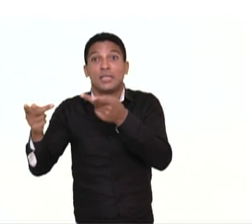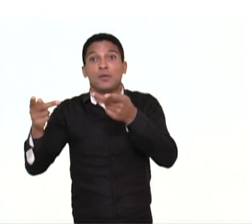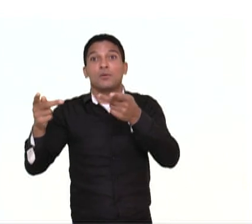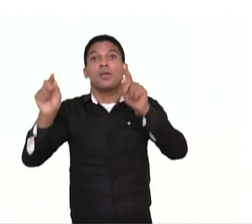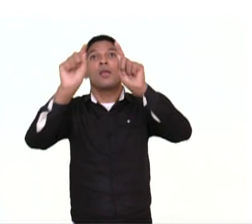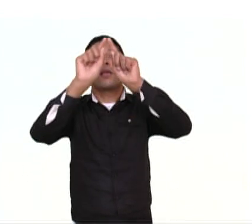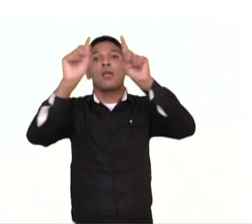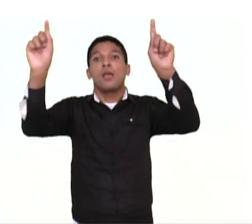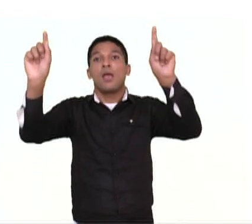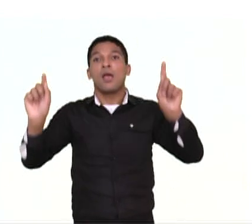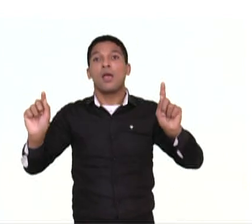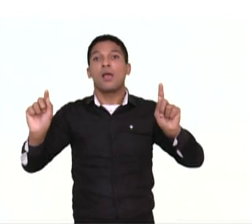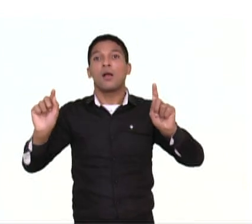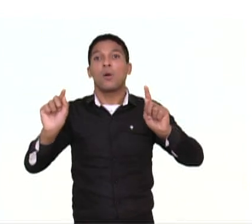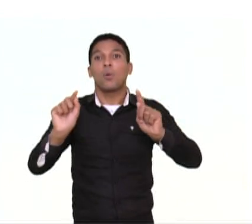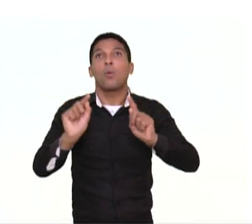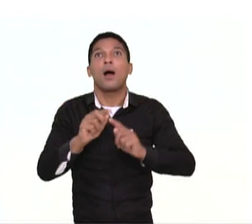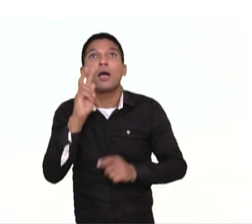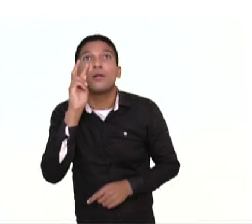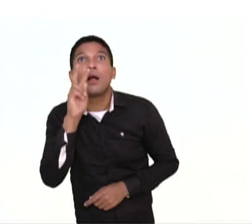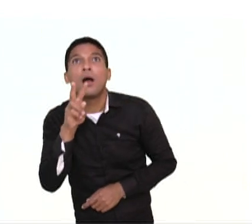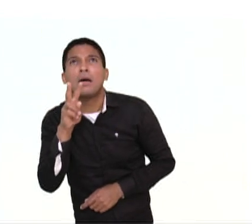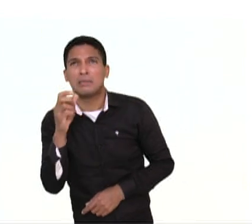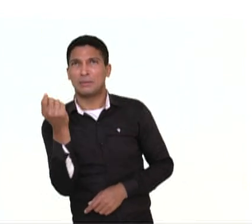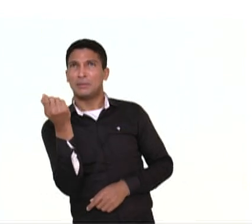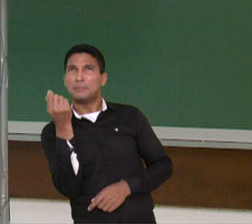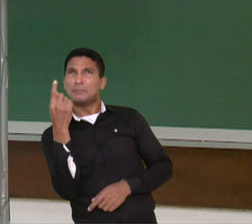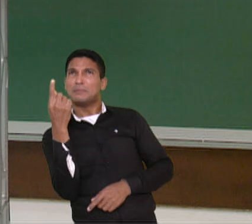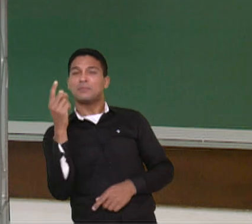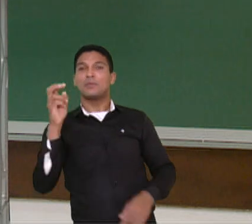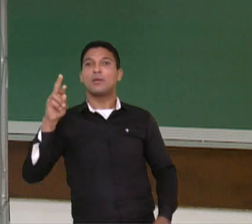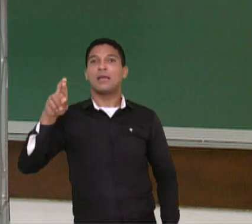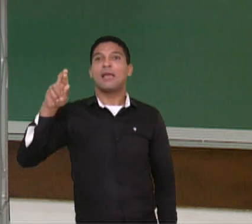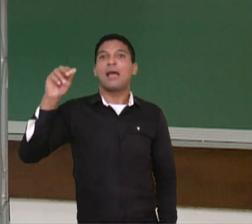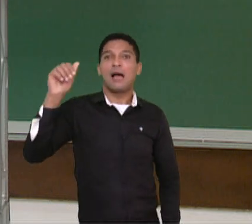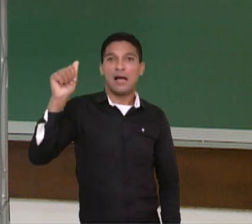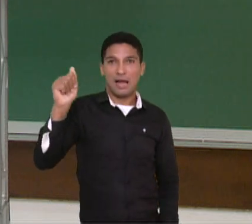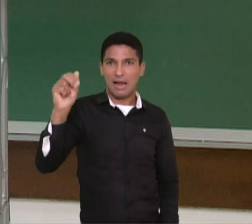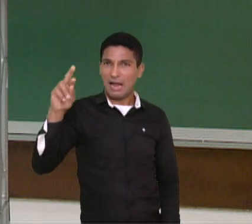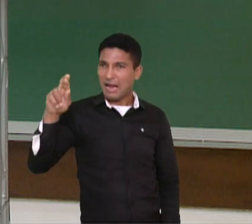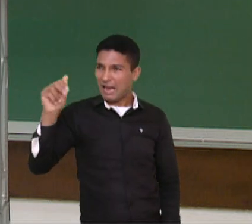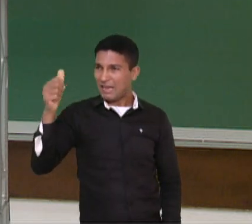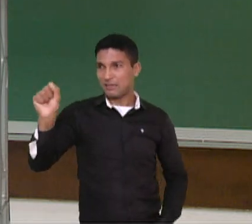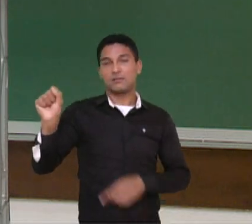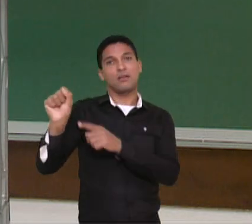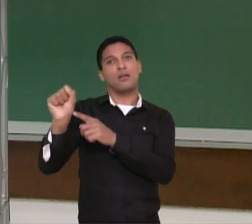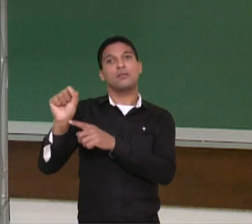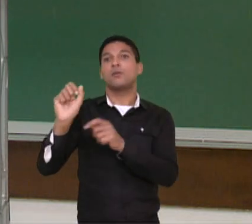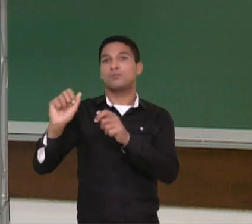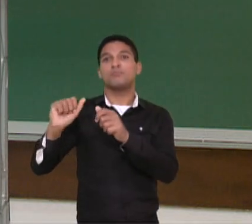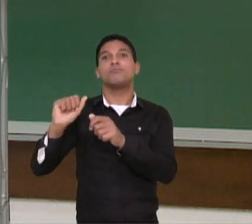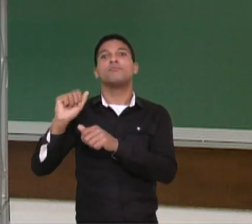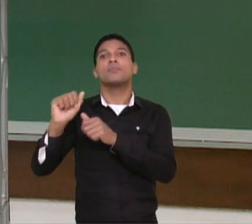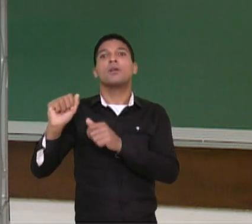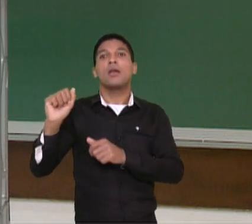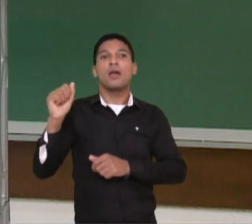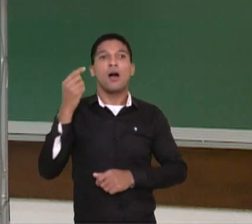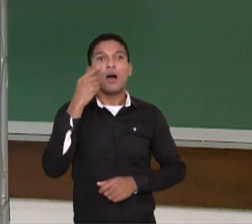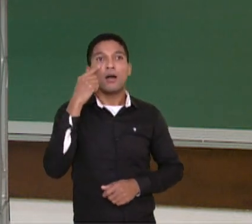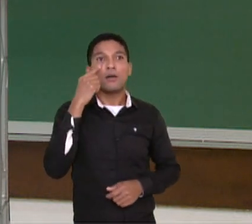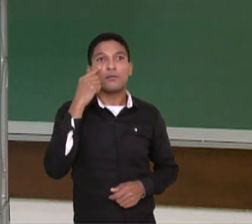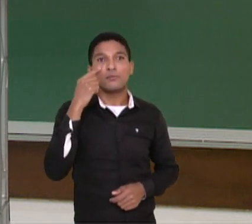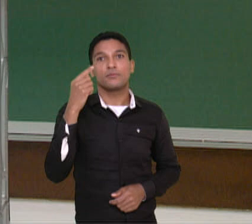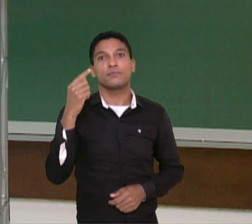poderia ser raro, beleza? E a última, discutimos um e outro caso inexplicáveis, a concordância com um e